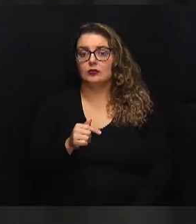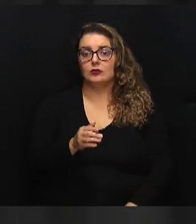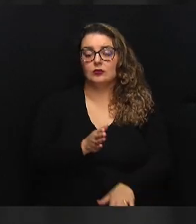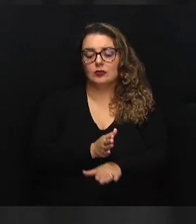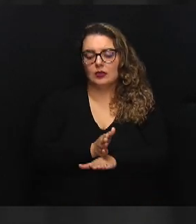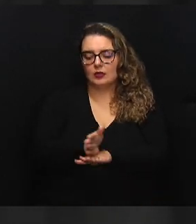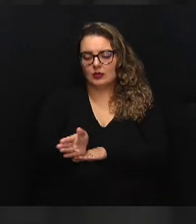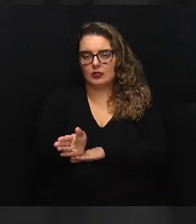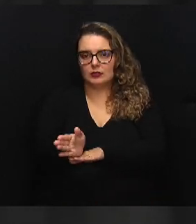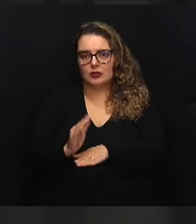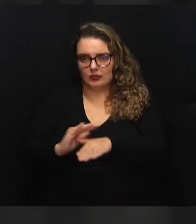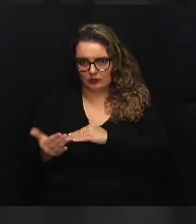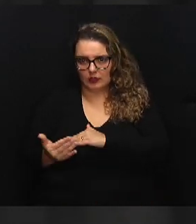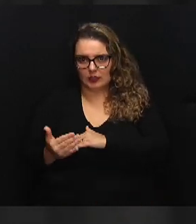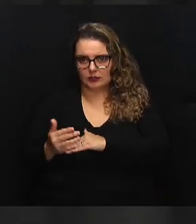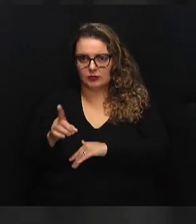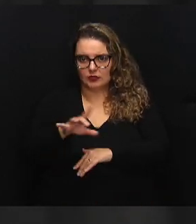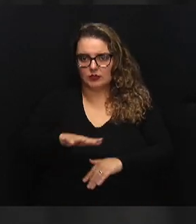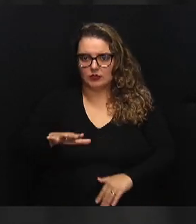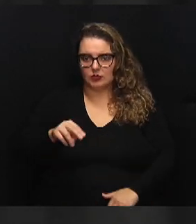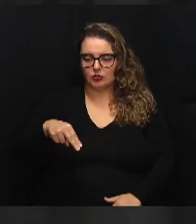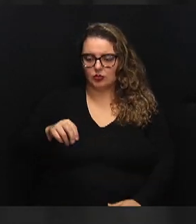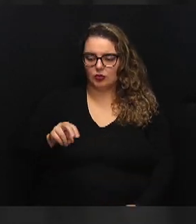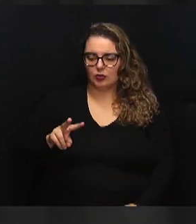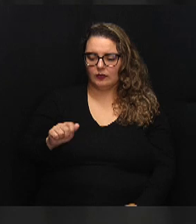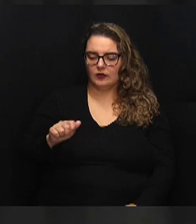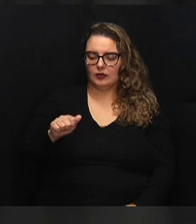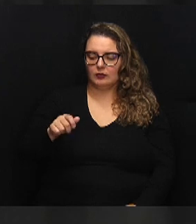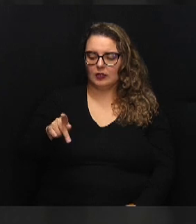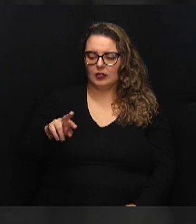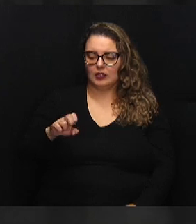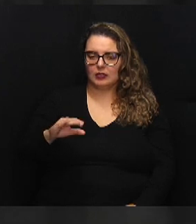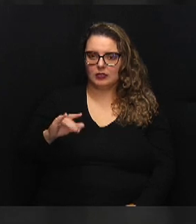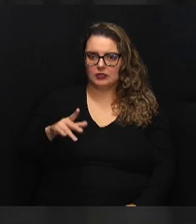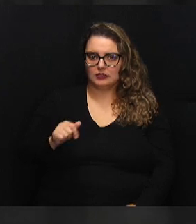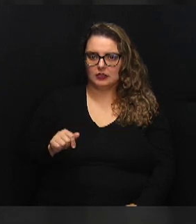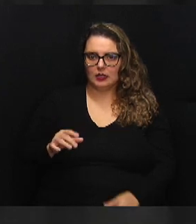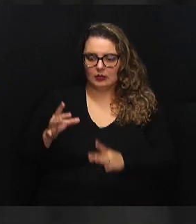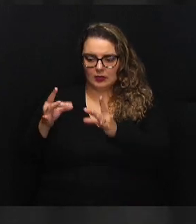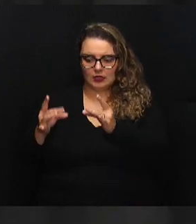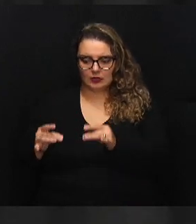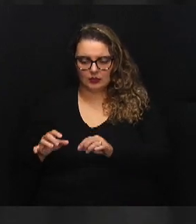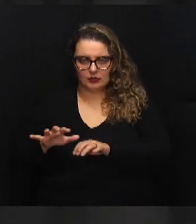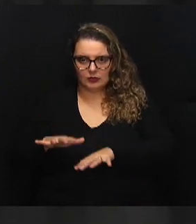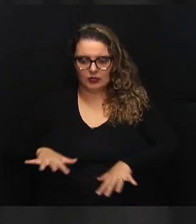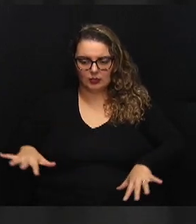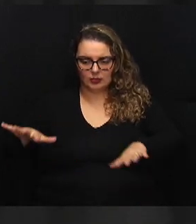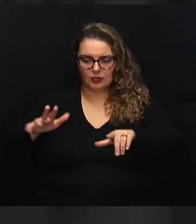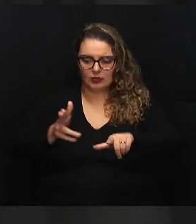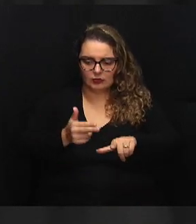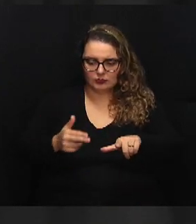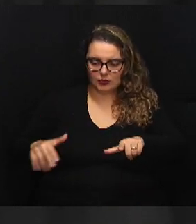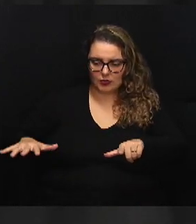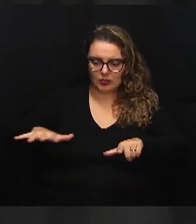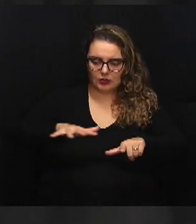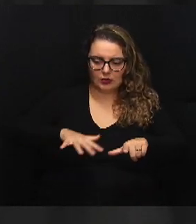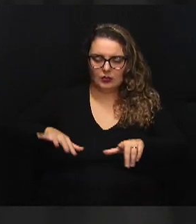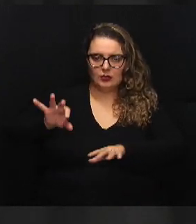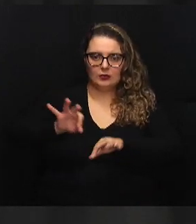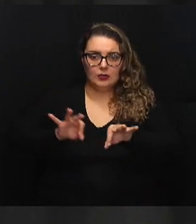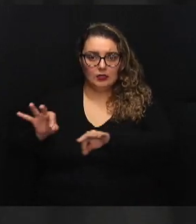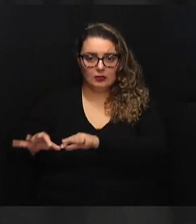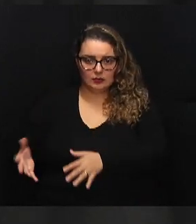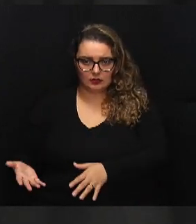do distrito de Nova Aparecida, ele pelo traçado e pelo projeto,